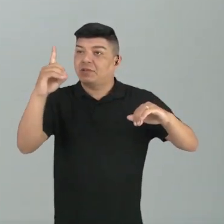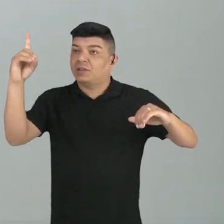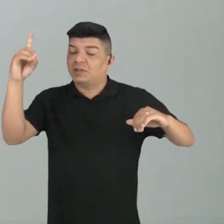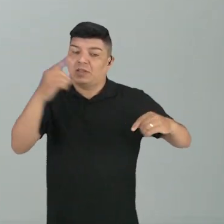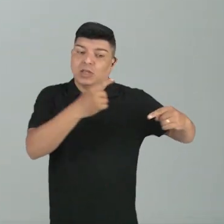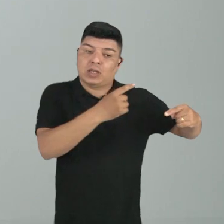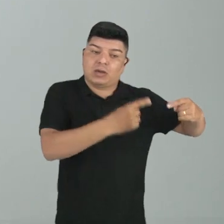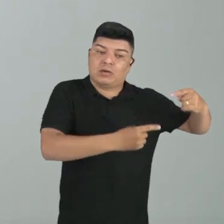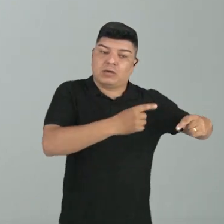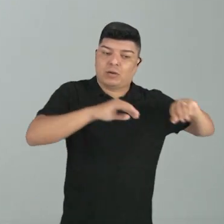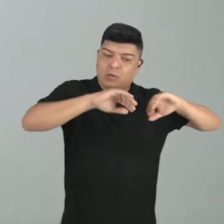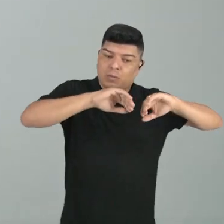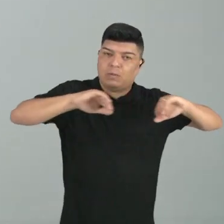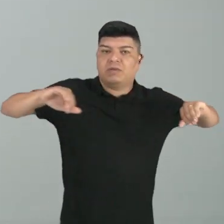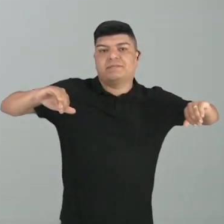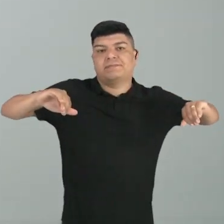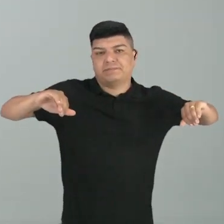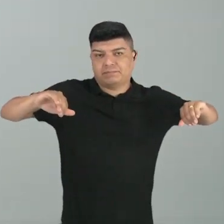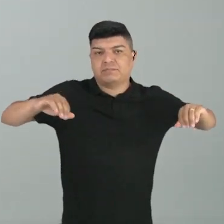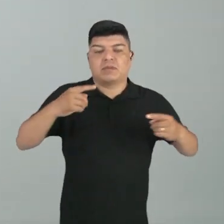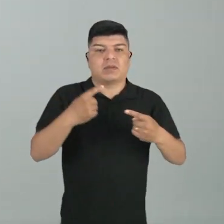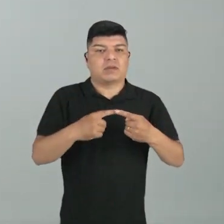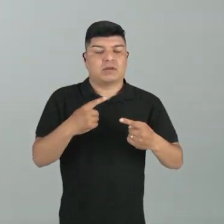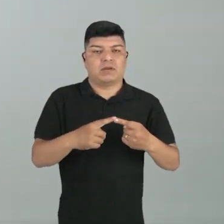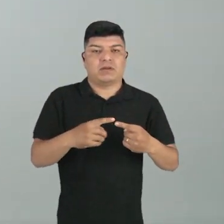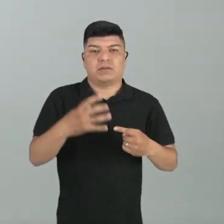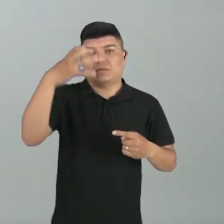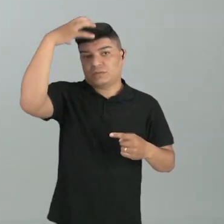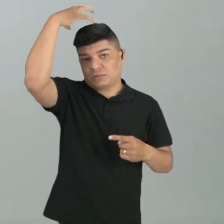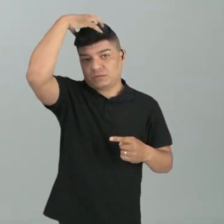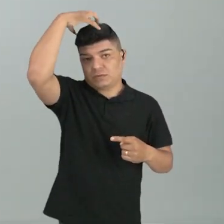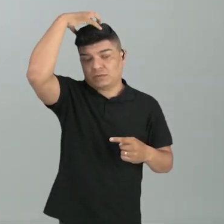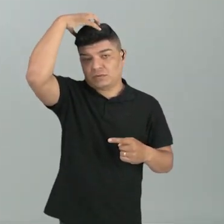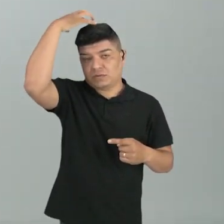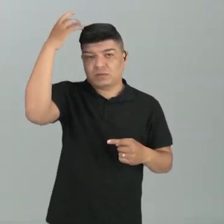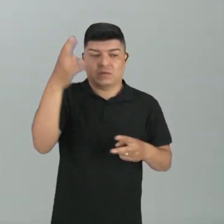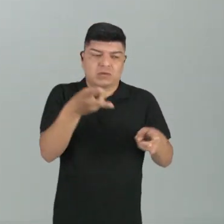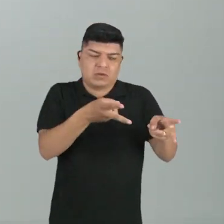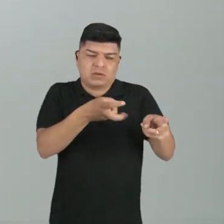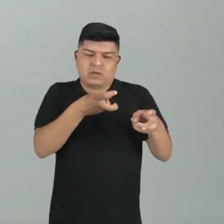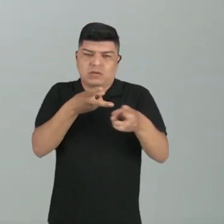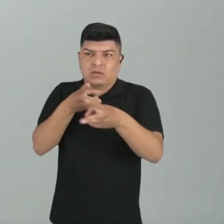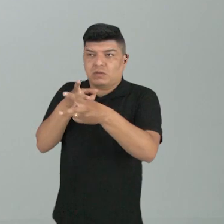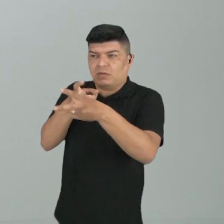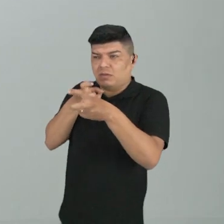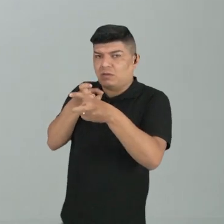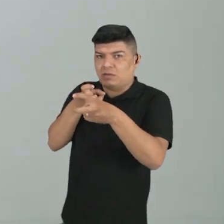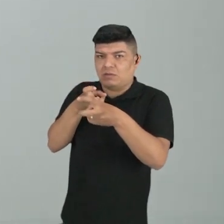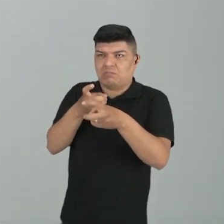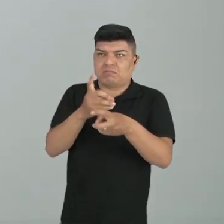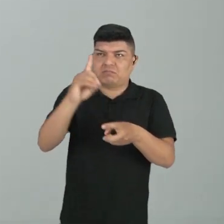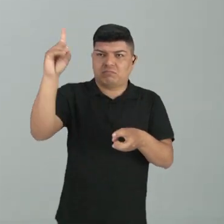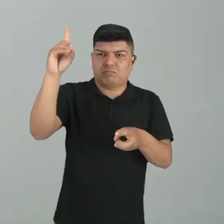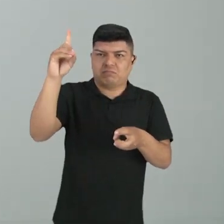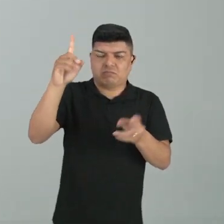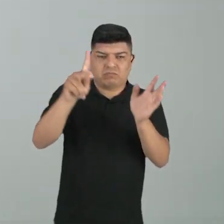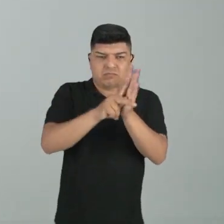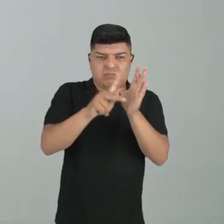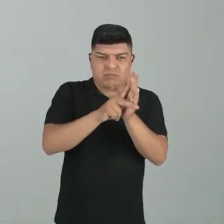e política é uma criação humana. Duas atividades de relevância, mas que precisam ser observadas de